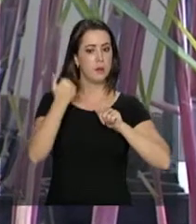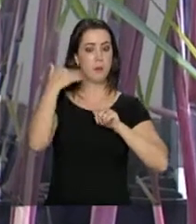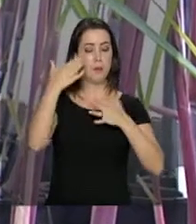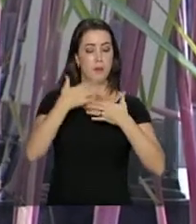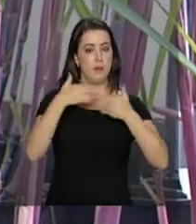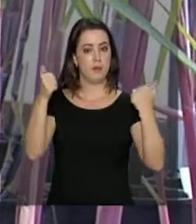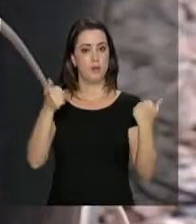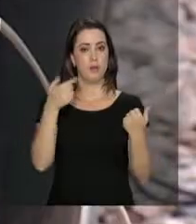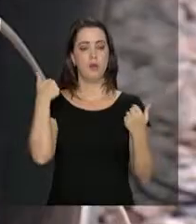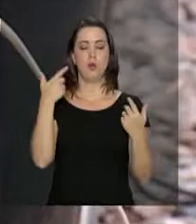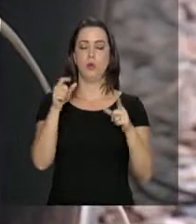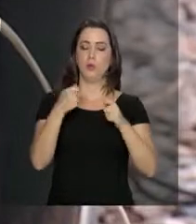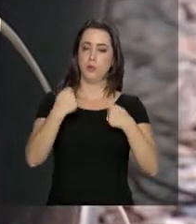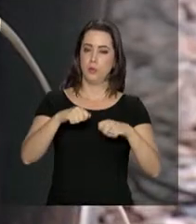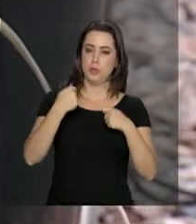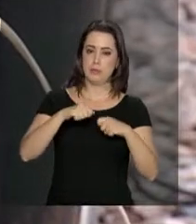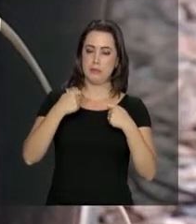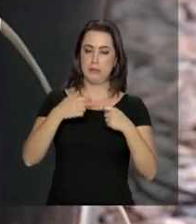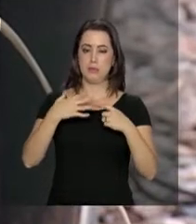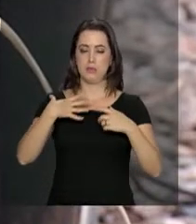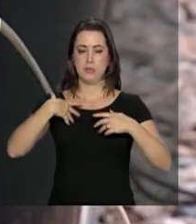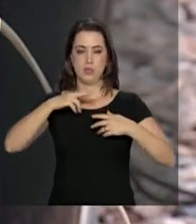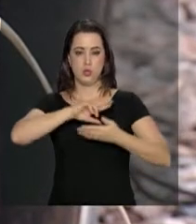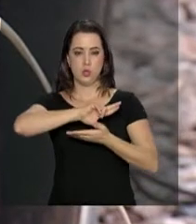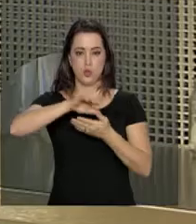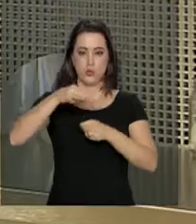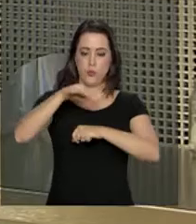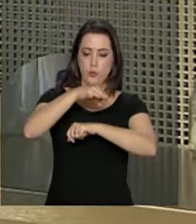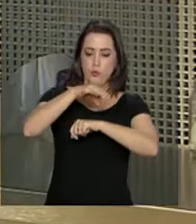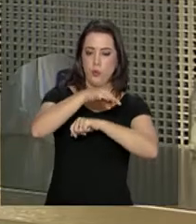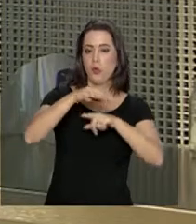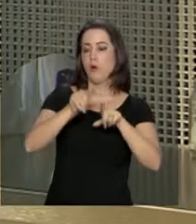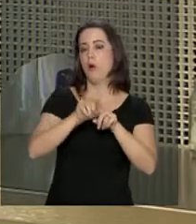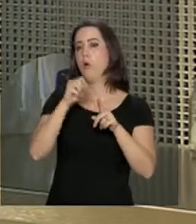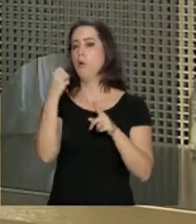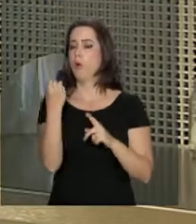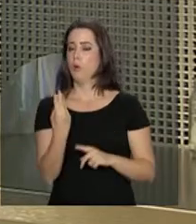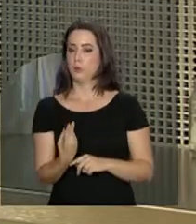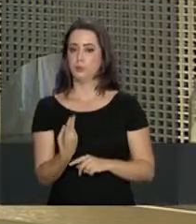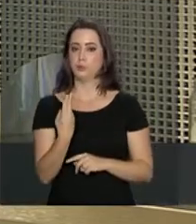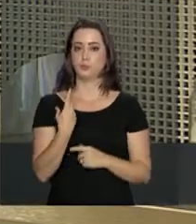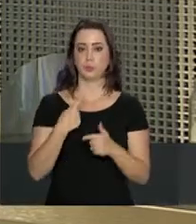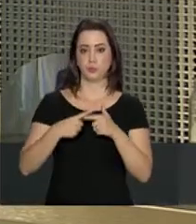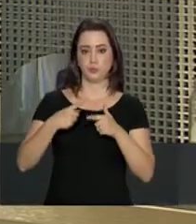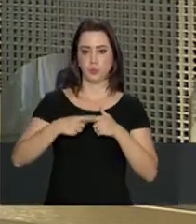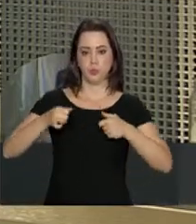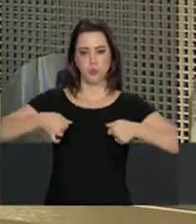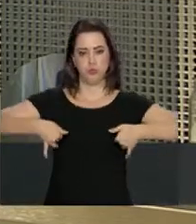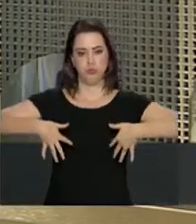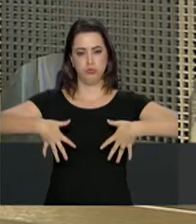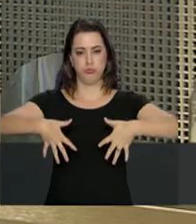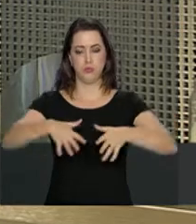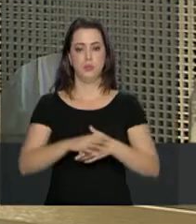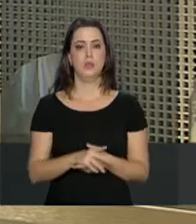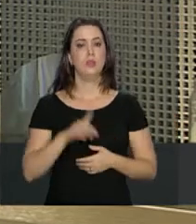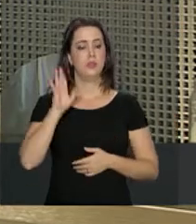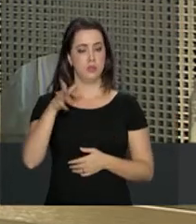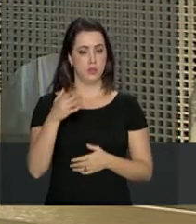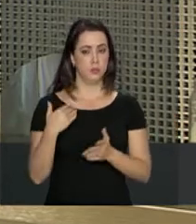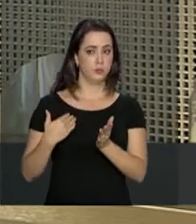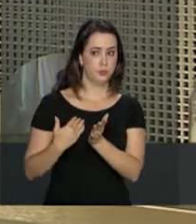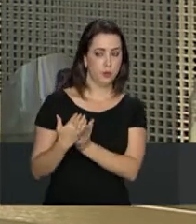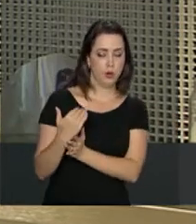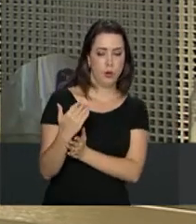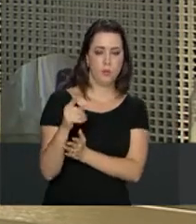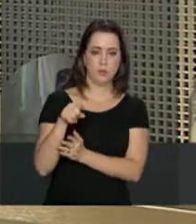e herbicida. A pesquisa já tem resultado. Nesse tempo, a gente já conseguiu gerar os materiais de cana-de-açúcar, né, com